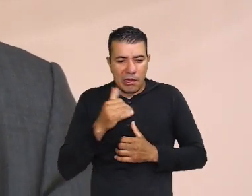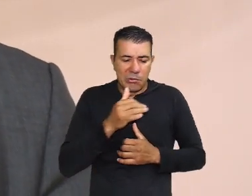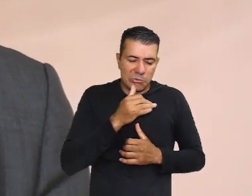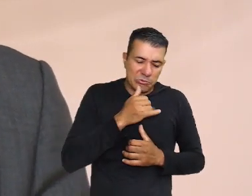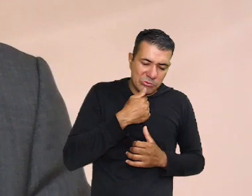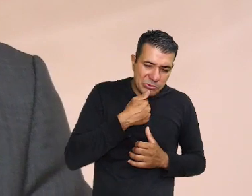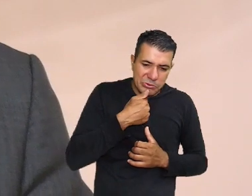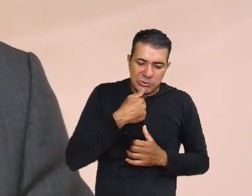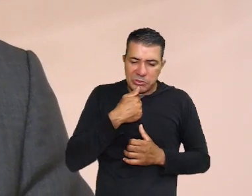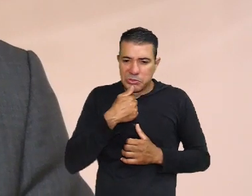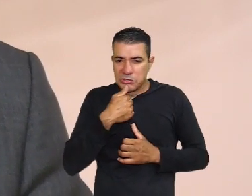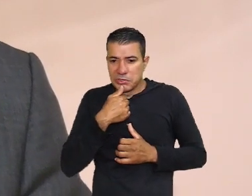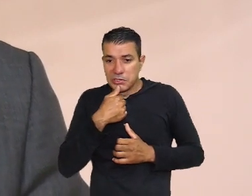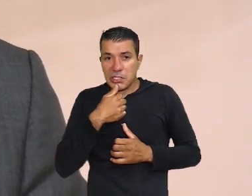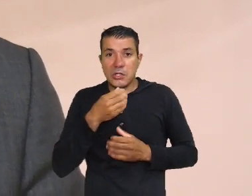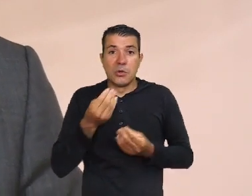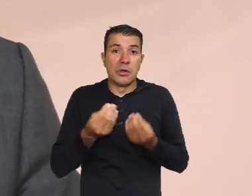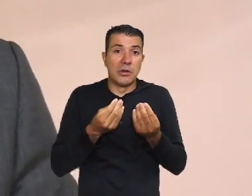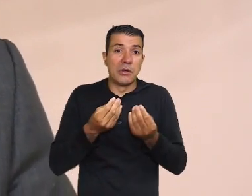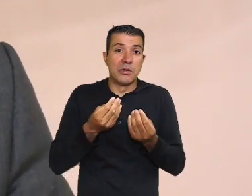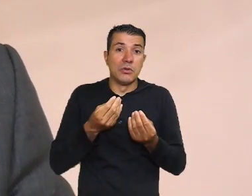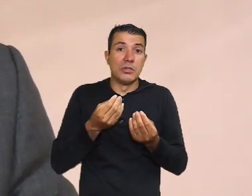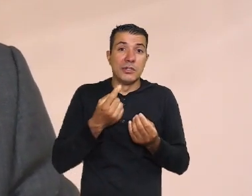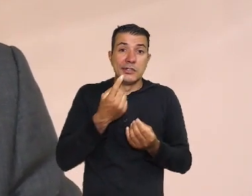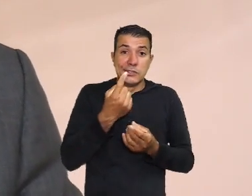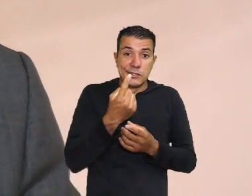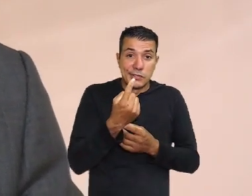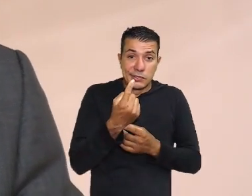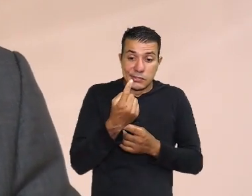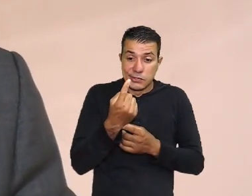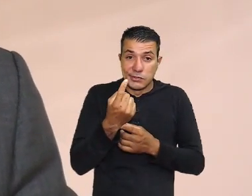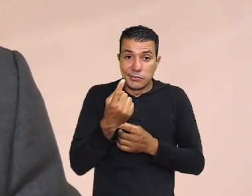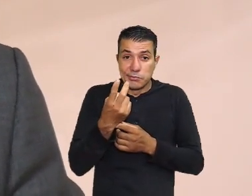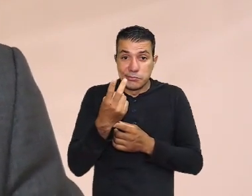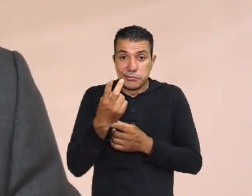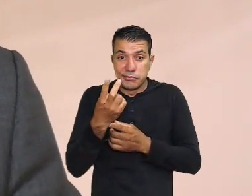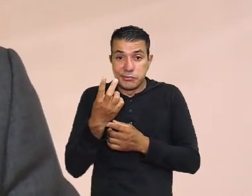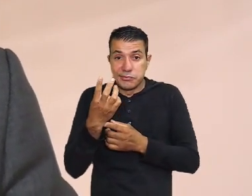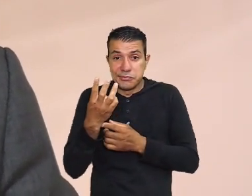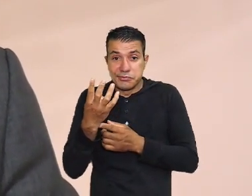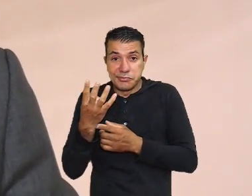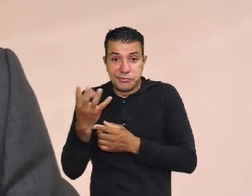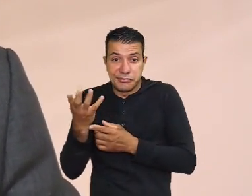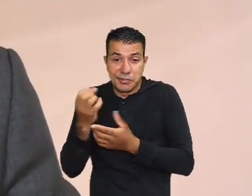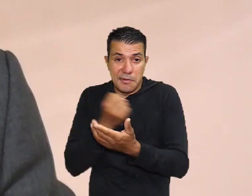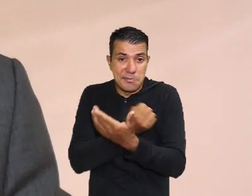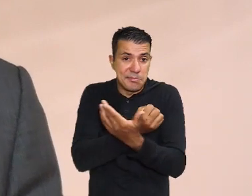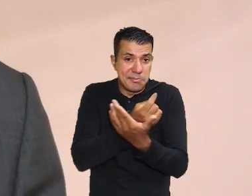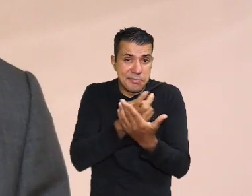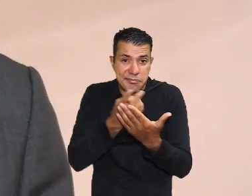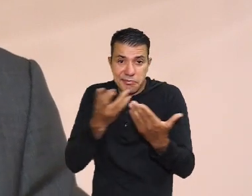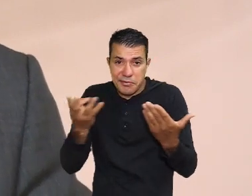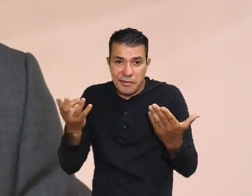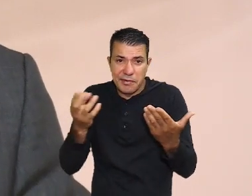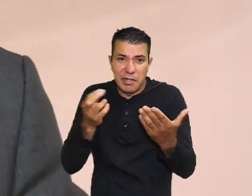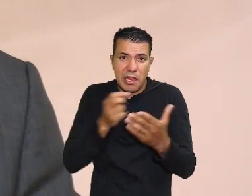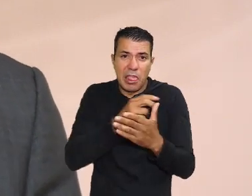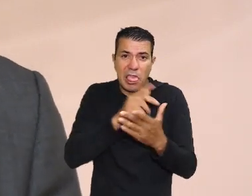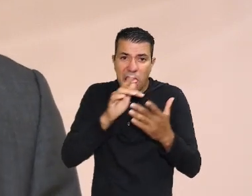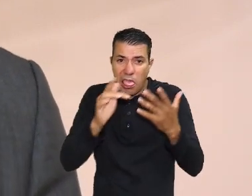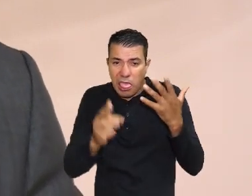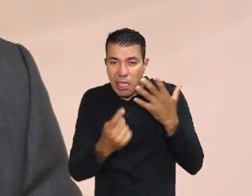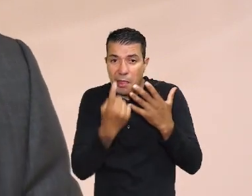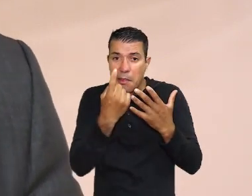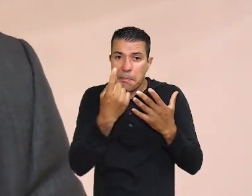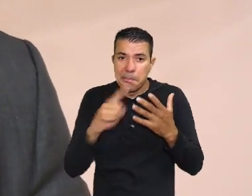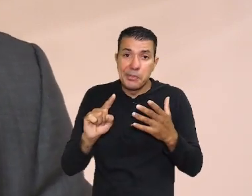nós recebemos essa semana a notícia que em apenas um dia, mais de 1.000 pessoas vieram a falecer por causa do coronavírus. Mas será